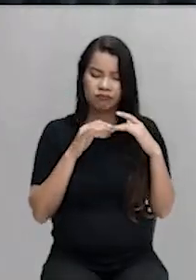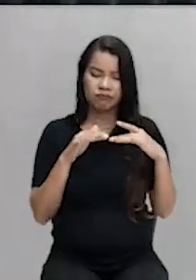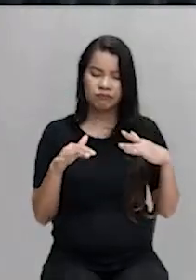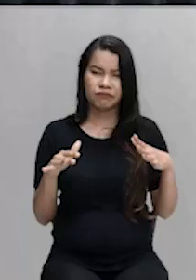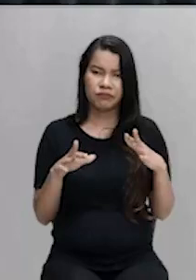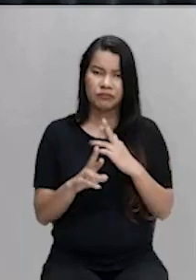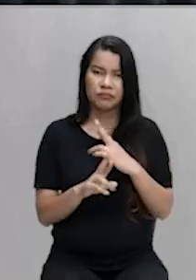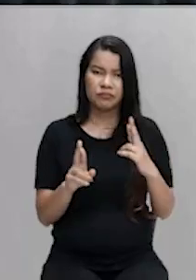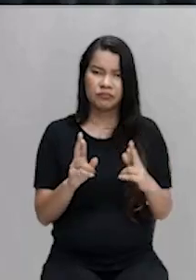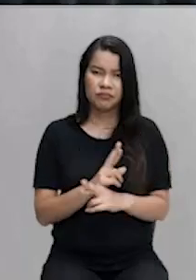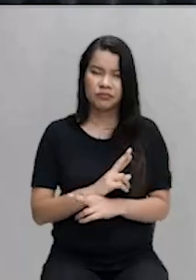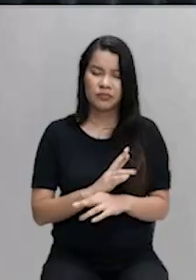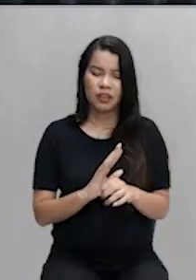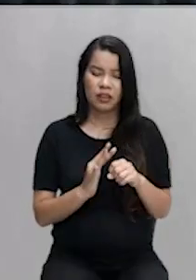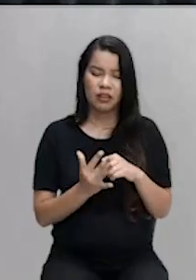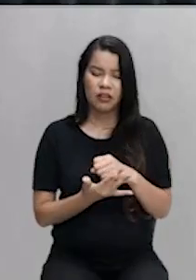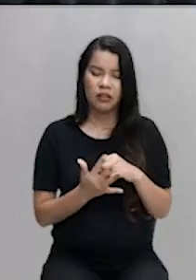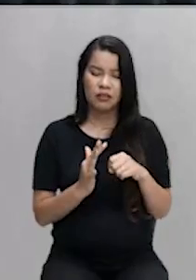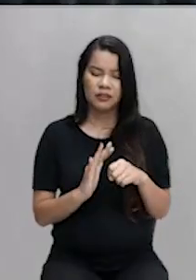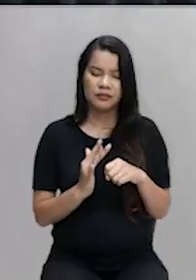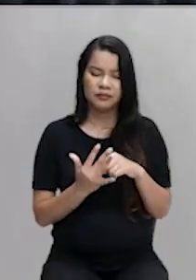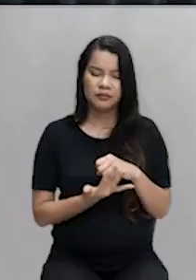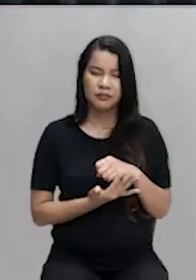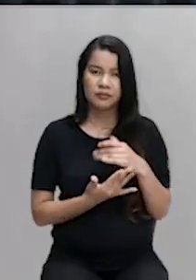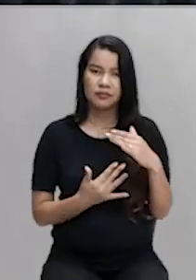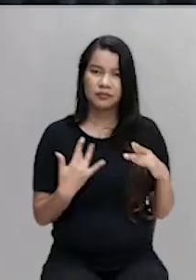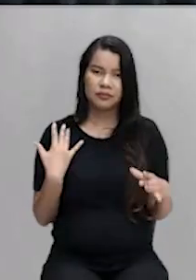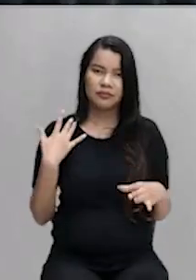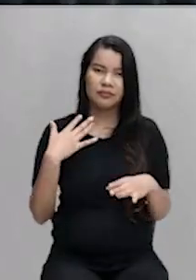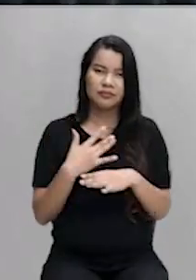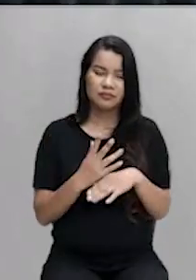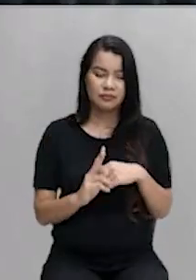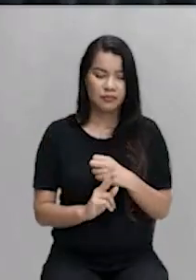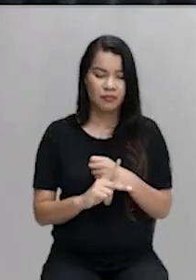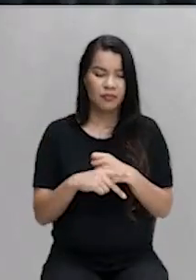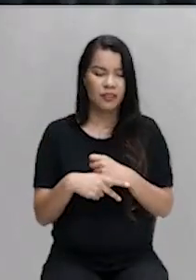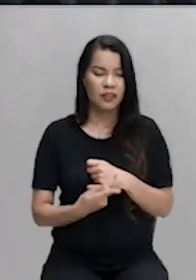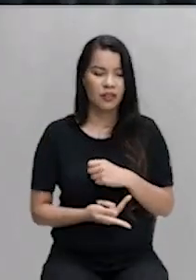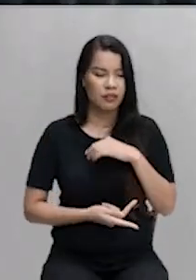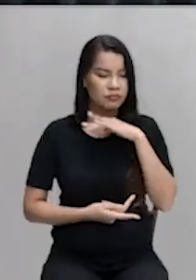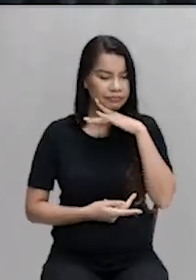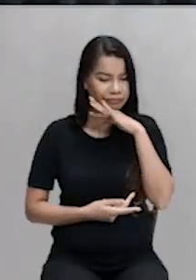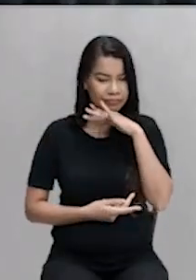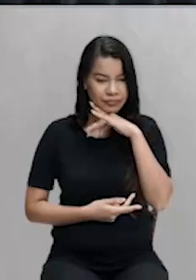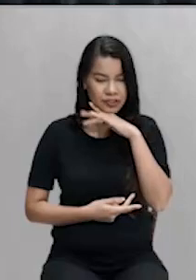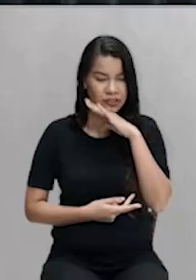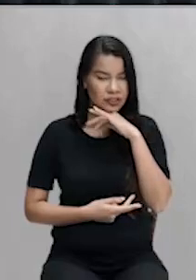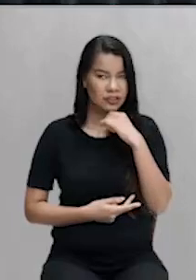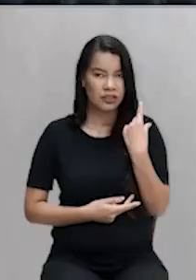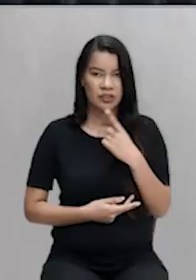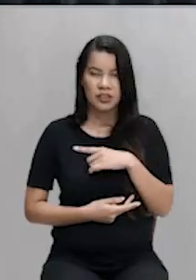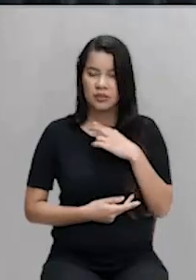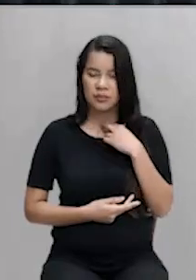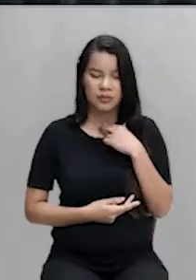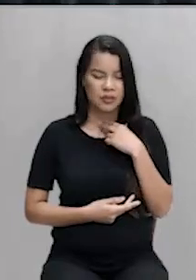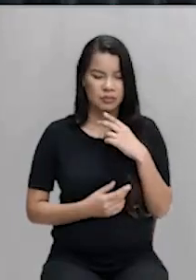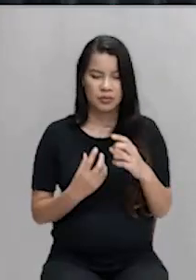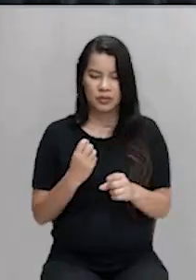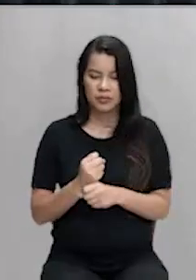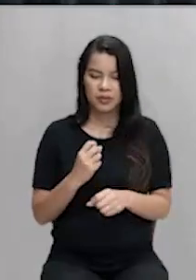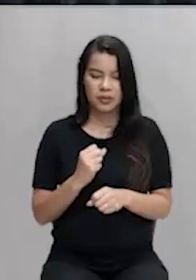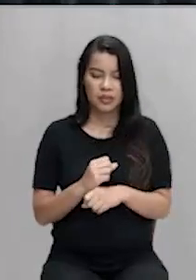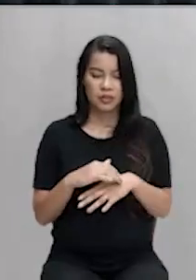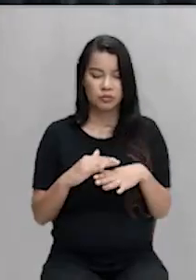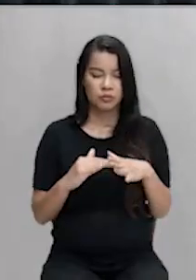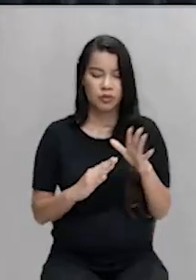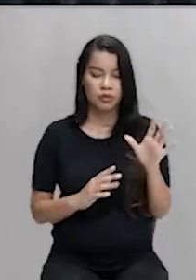disseminadas em relação à pandemia. E aí traz prejuízos absurdos, prejuízos incalculáveis em todos os setores,